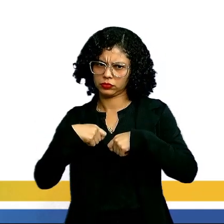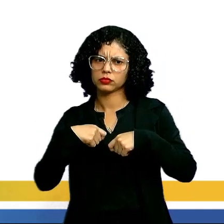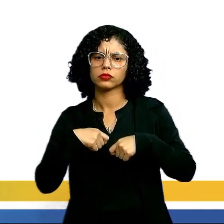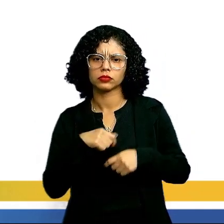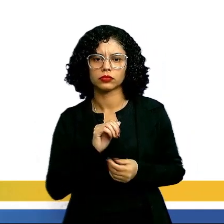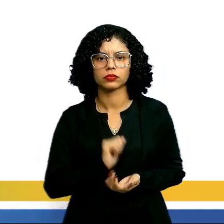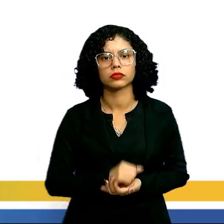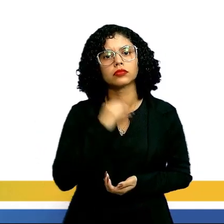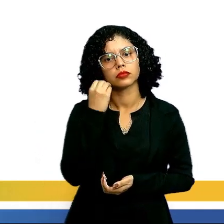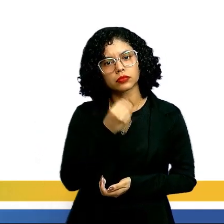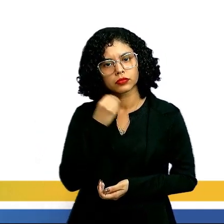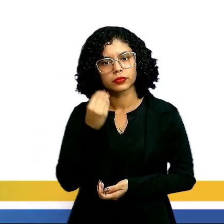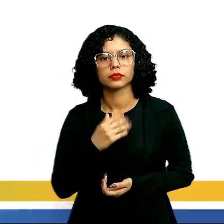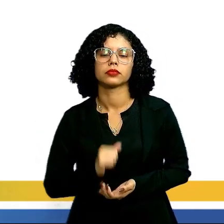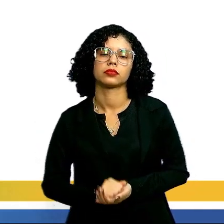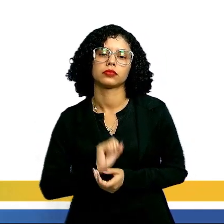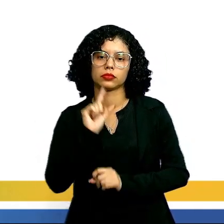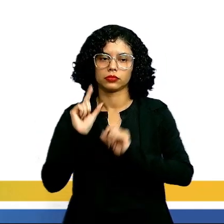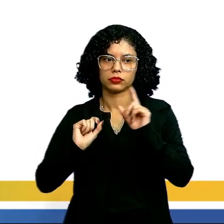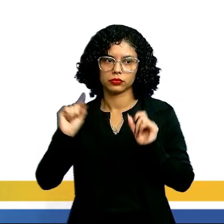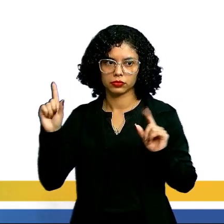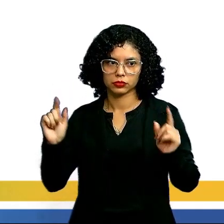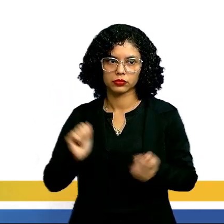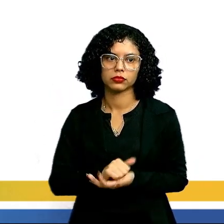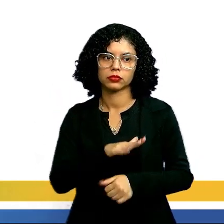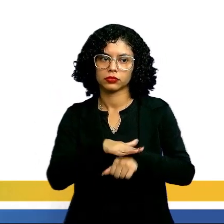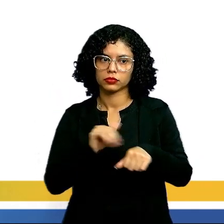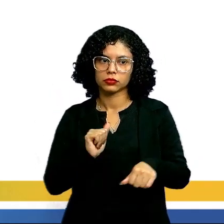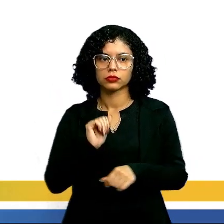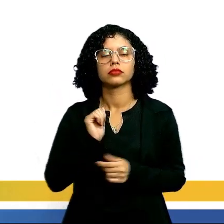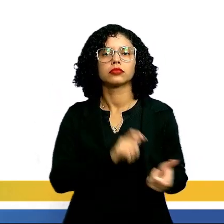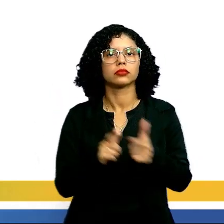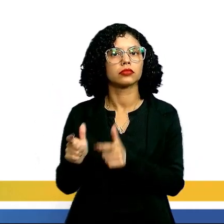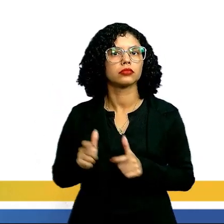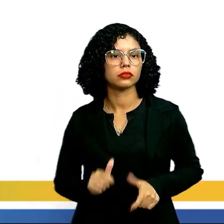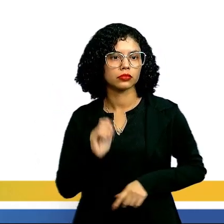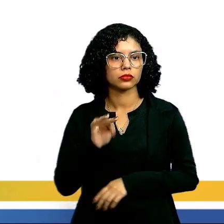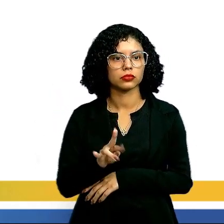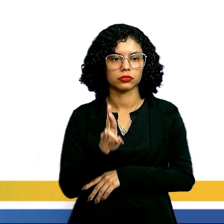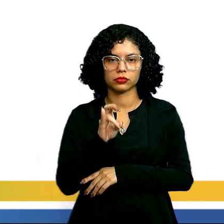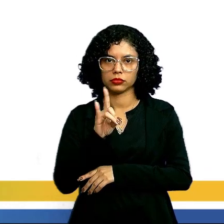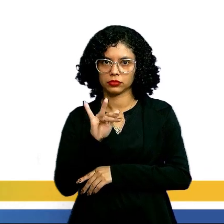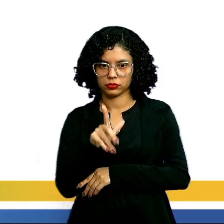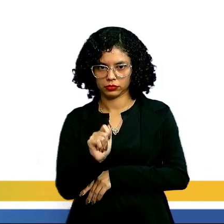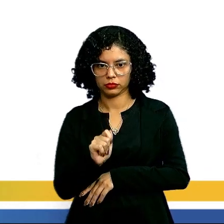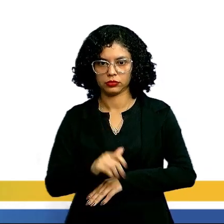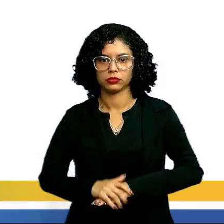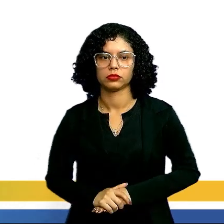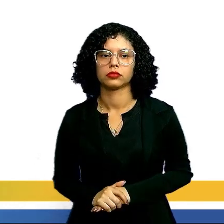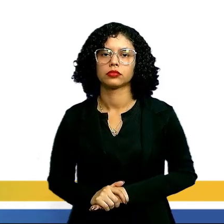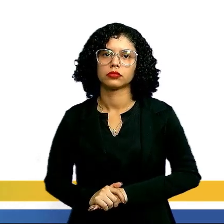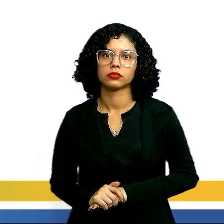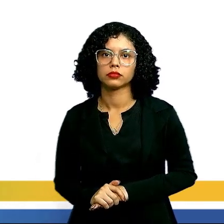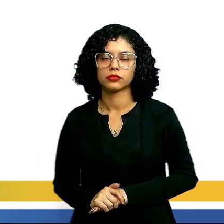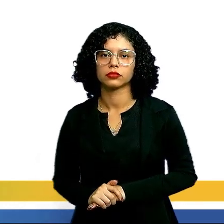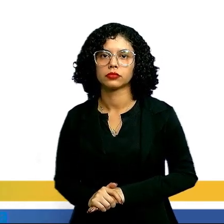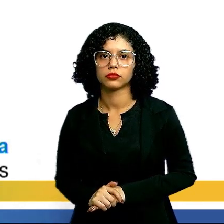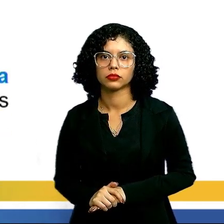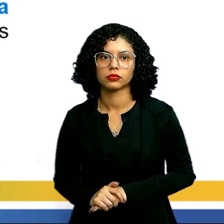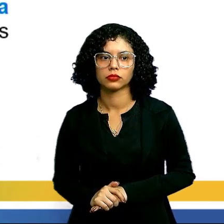os resultados possíveis de um experimento aleatório, chamamos de espaço